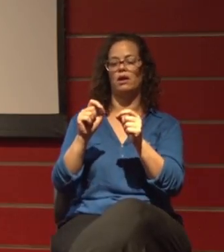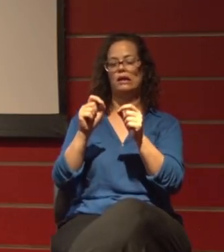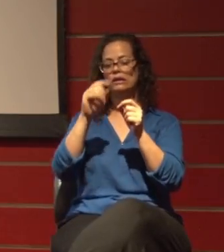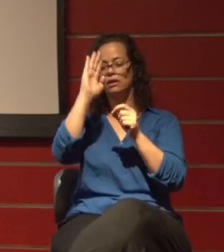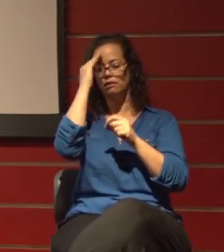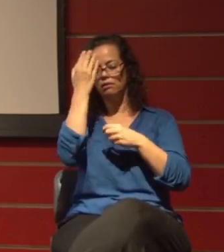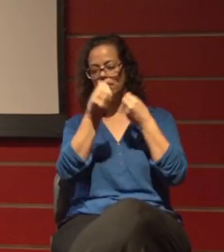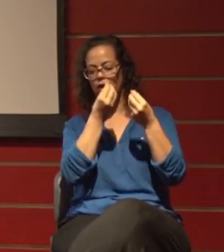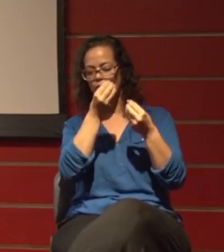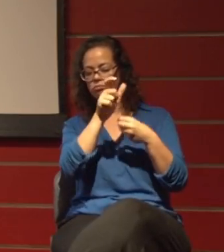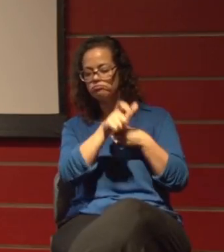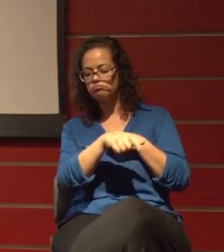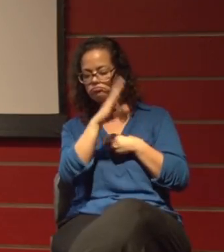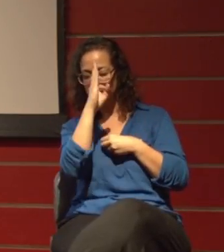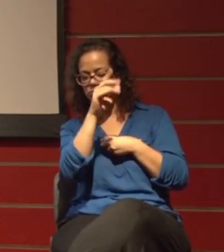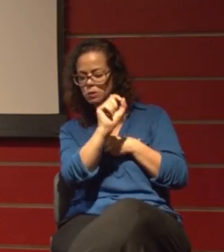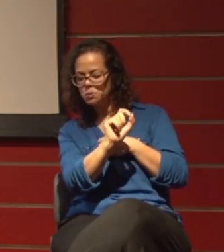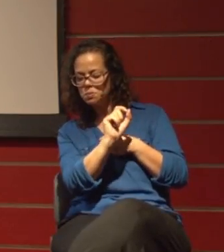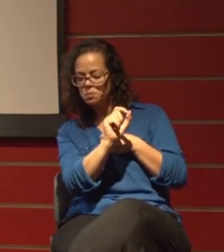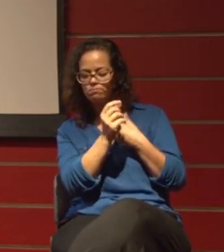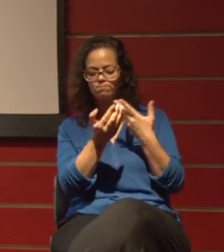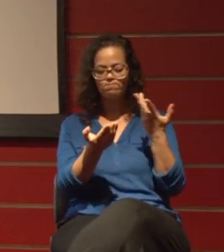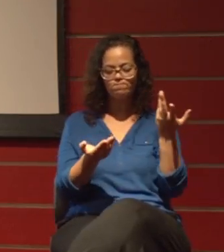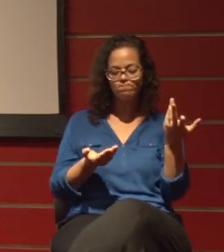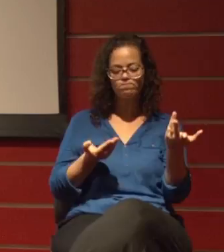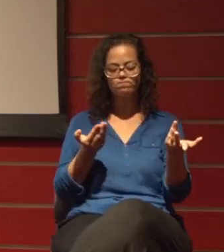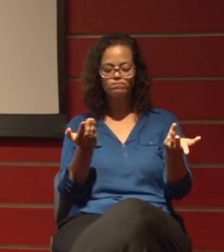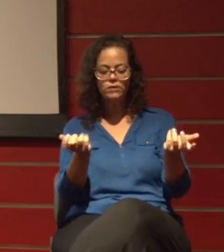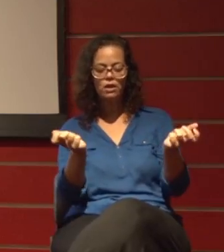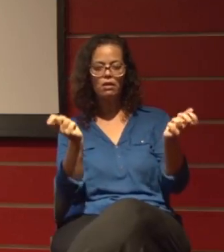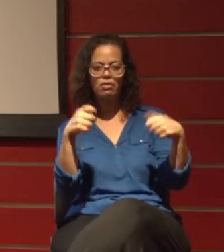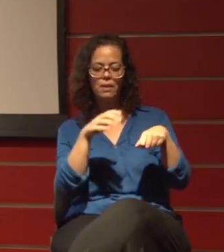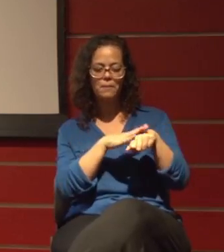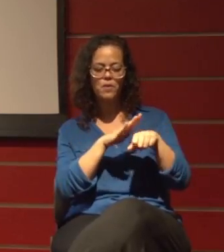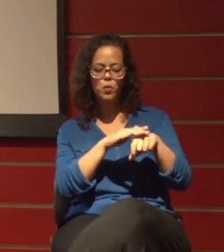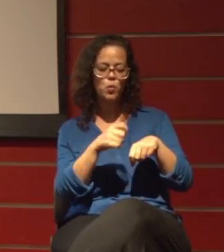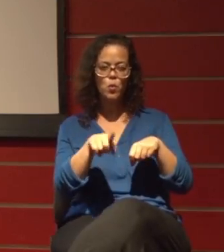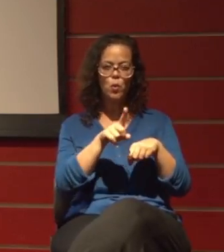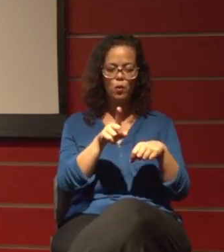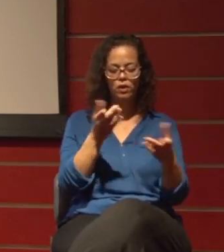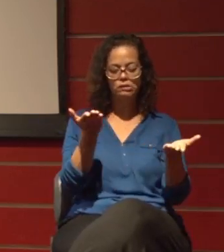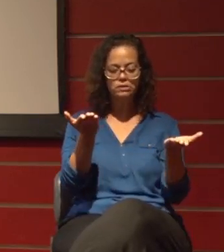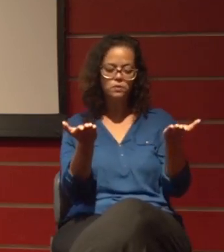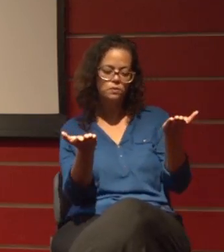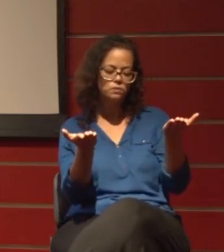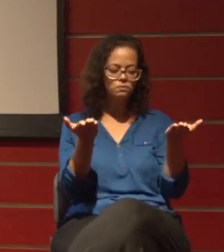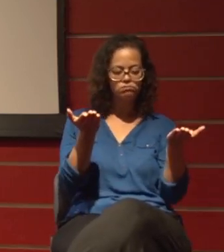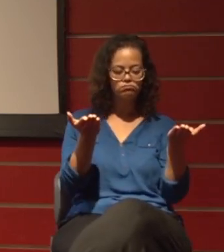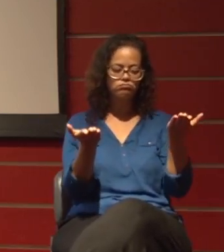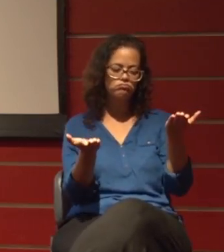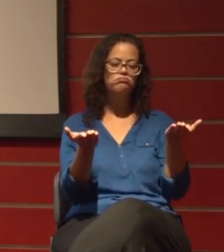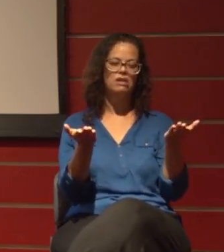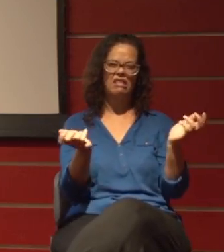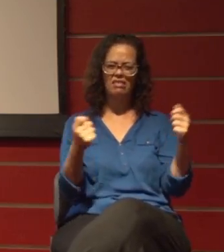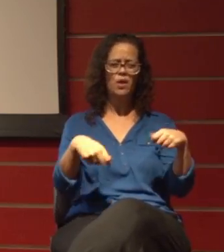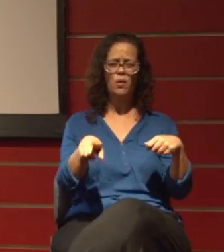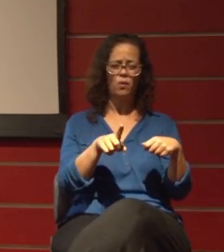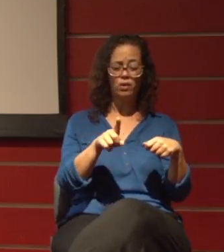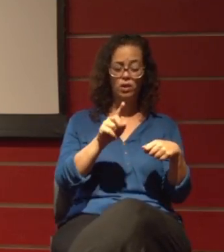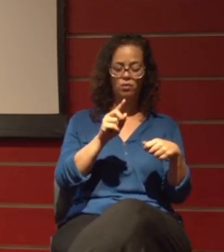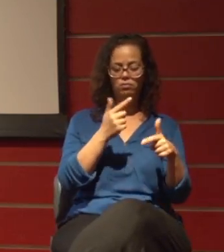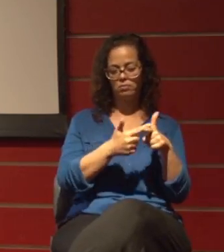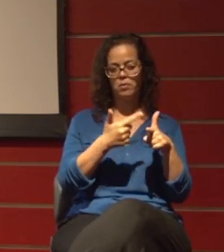né e fazer com que ele Pese eh o o que ele coloca na balança ali para resolver esse conflito